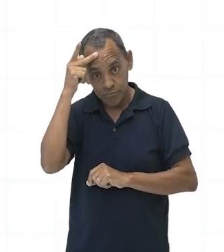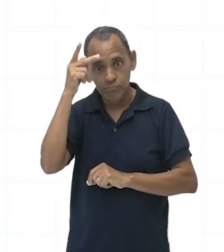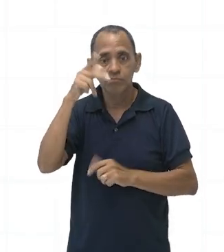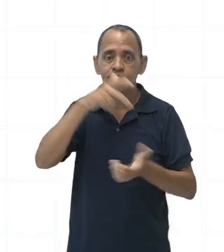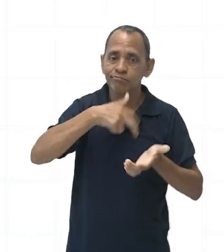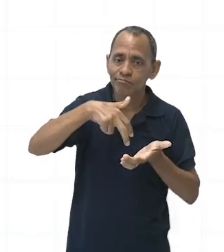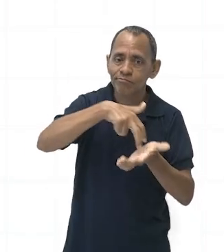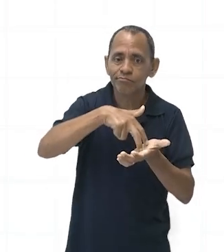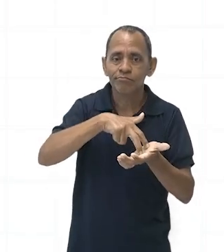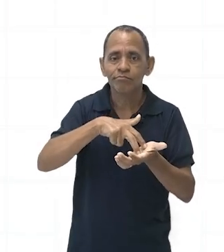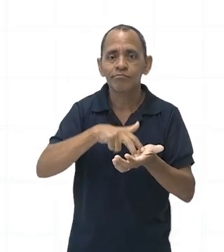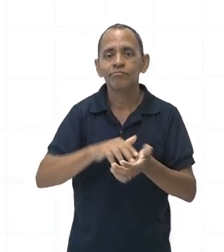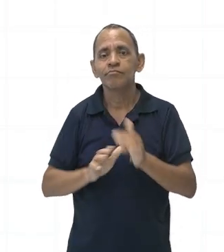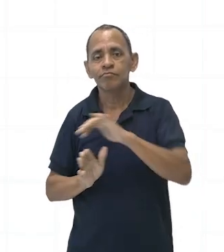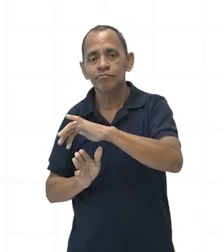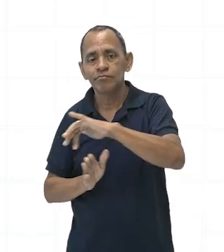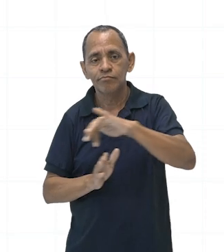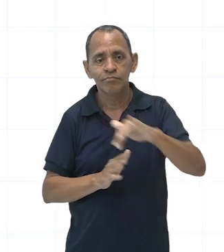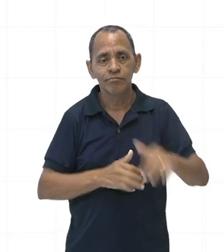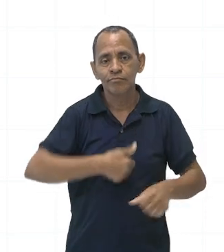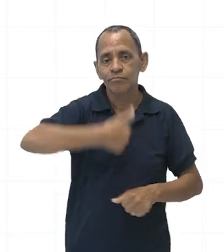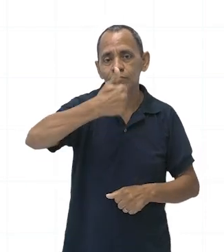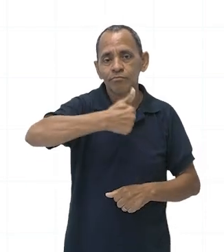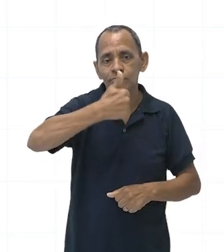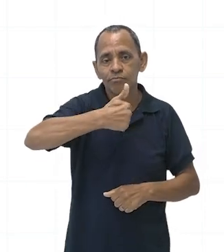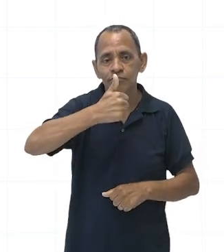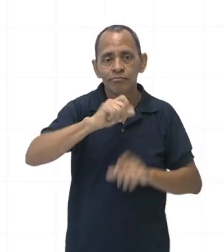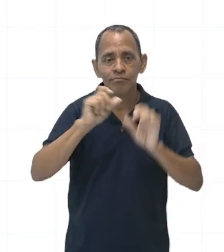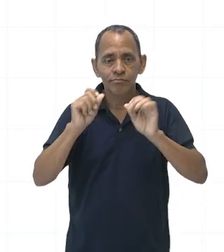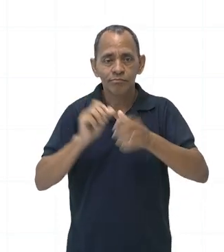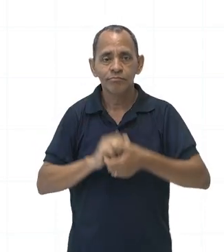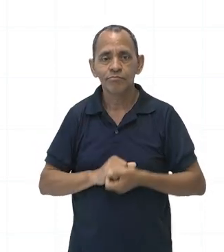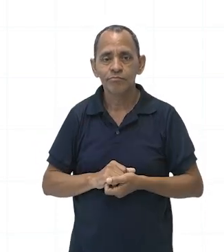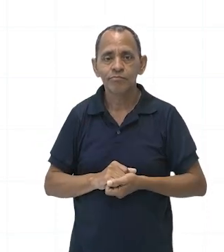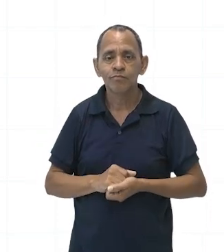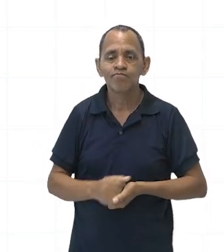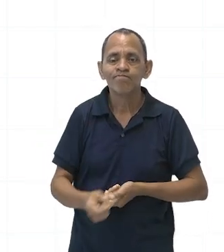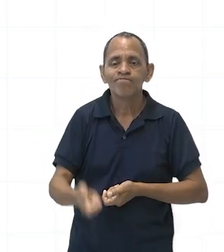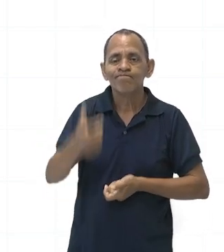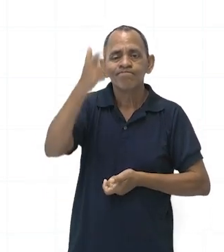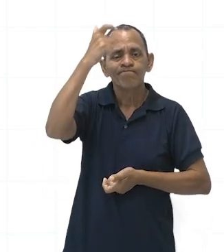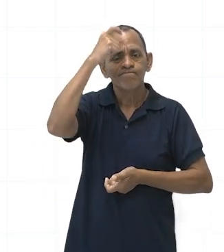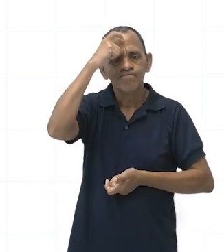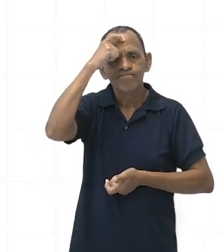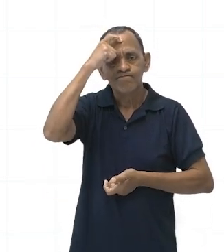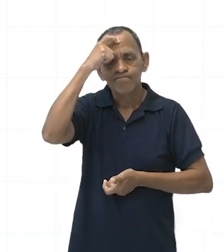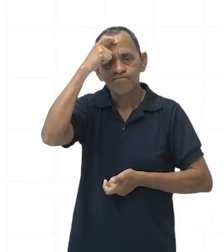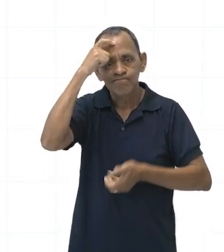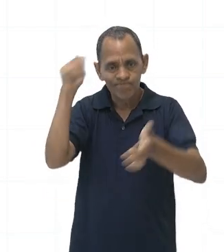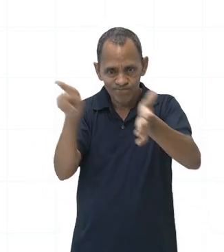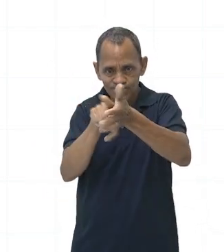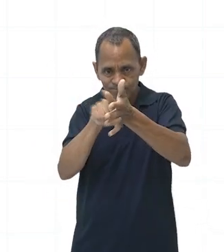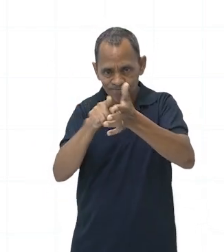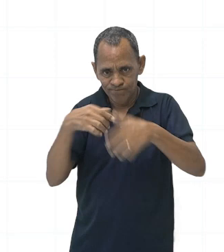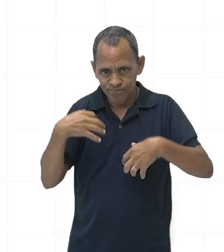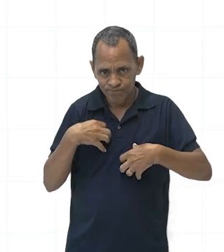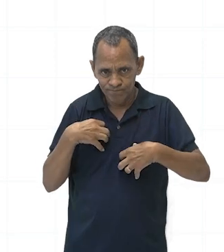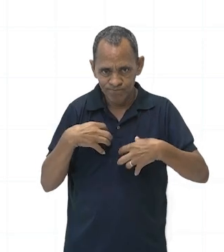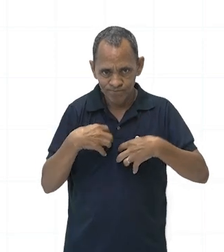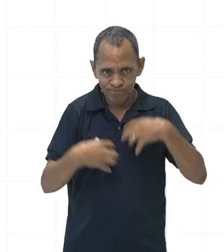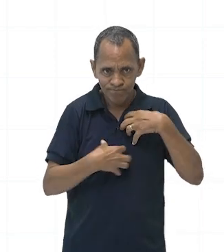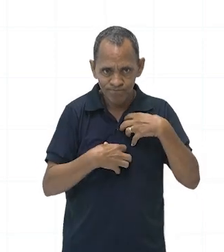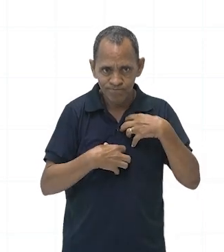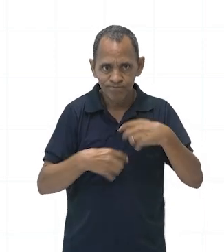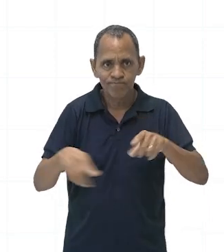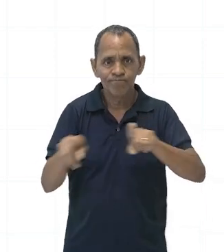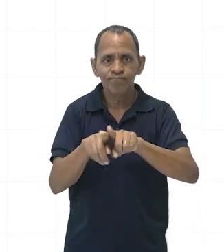primeiro, eu já havia falado para vocês que é a questão da consciência corporal. Através da dança, você